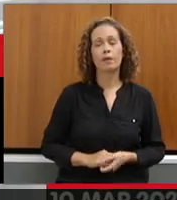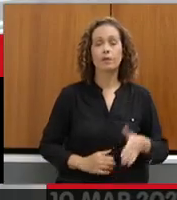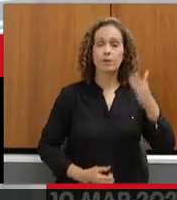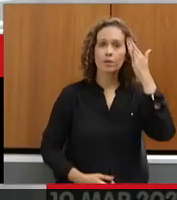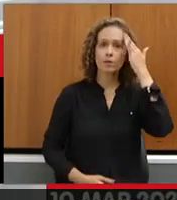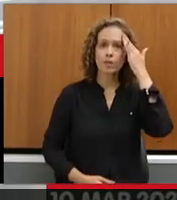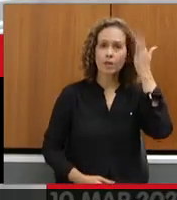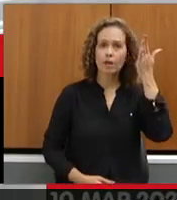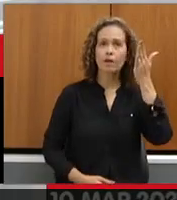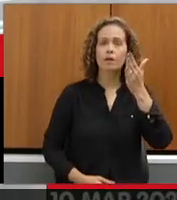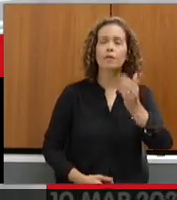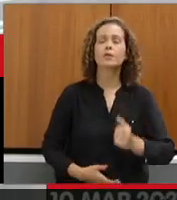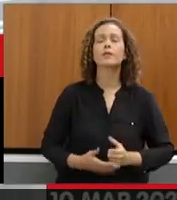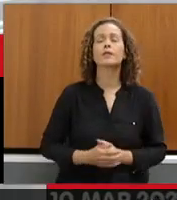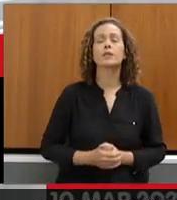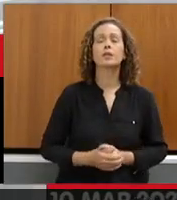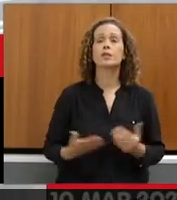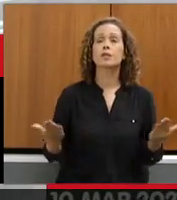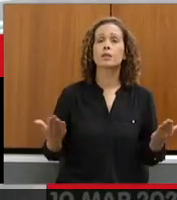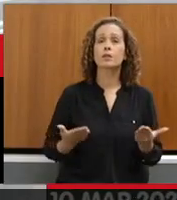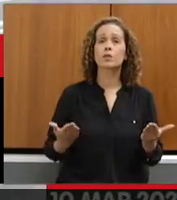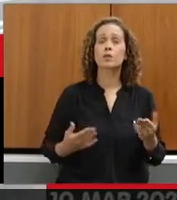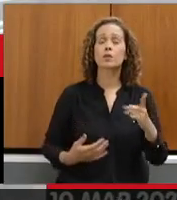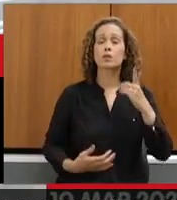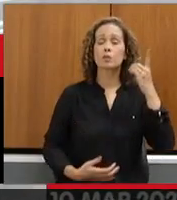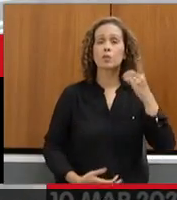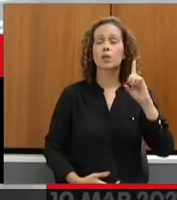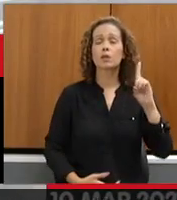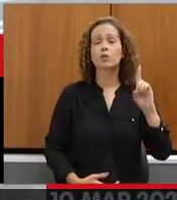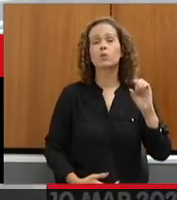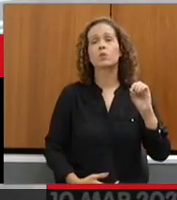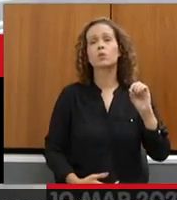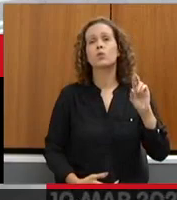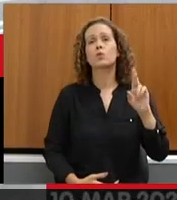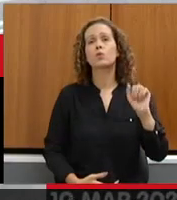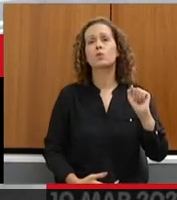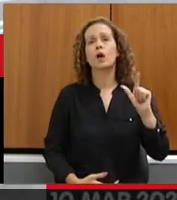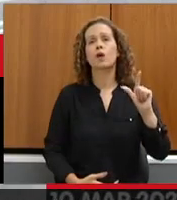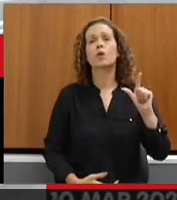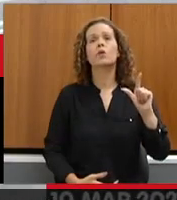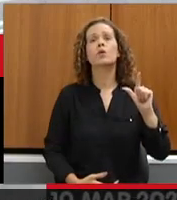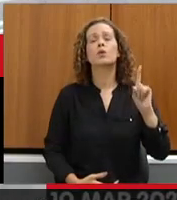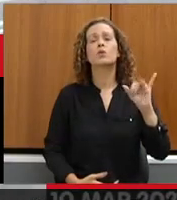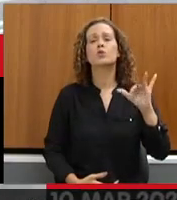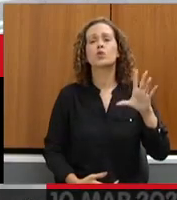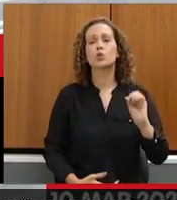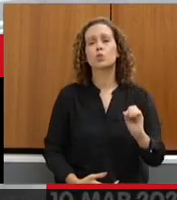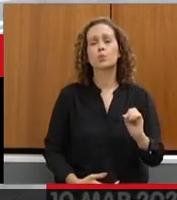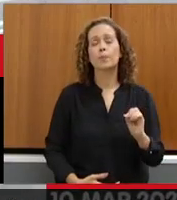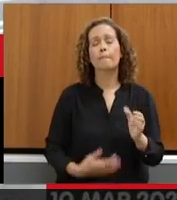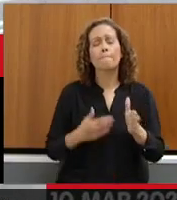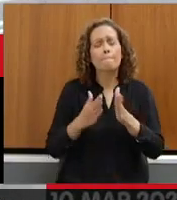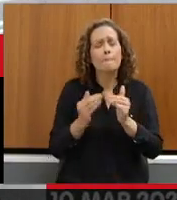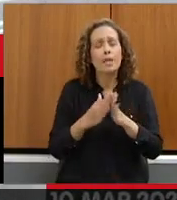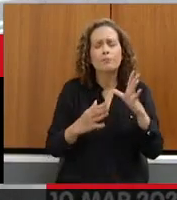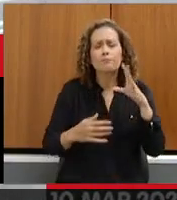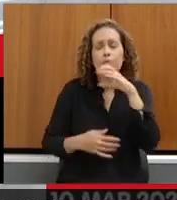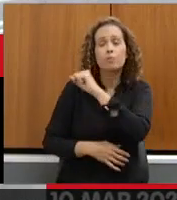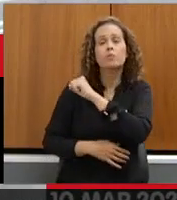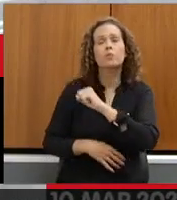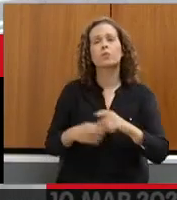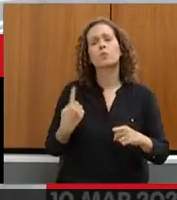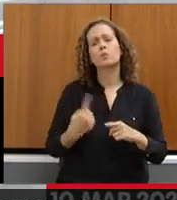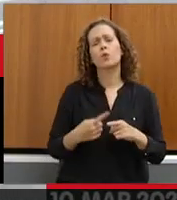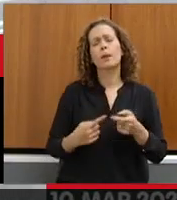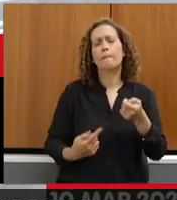obrigado senhor pela palavra Deputado Noraldino Júnior peço a vossa excelência brevidade porque temos